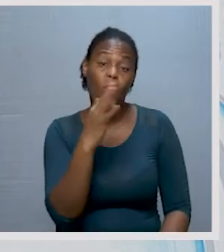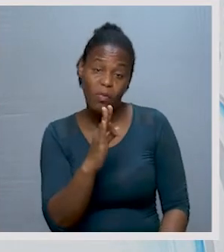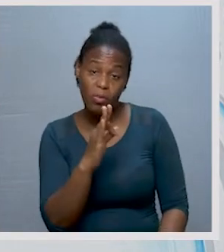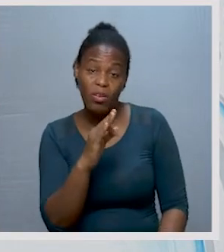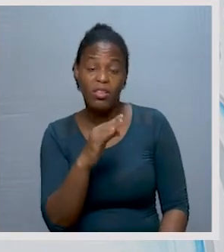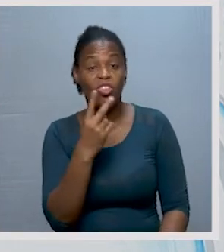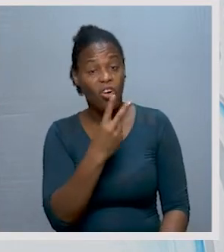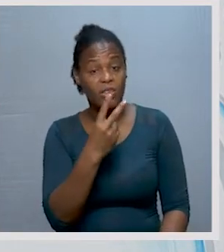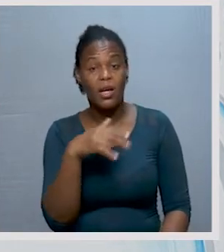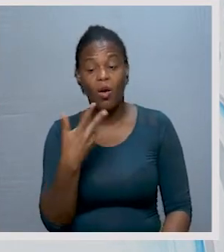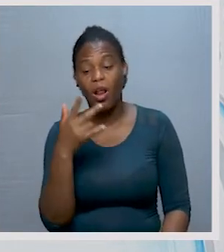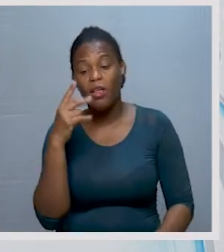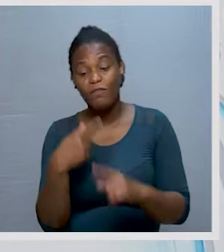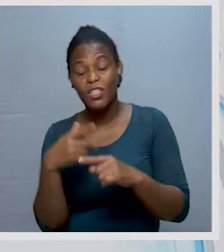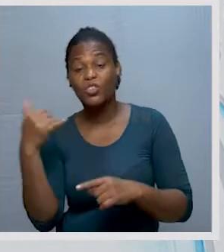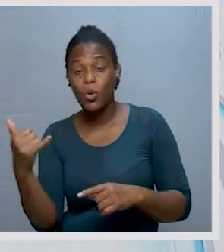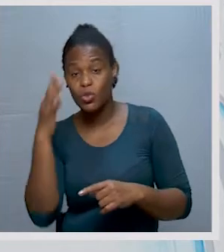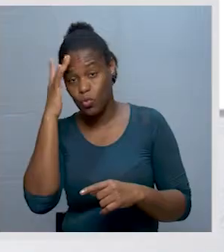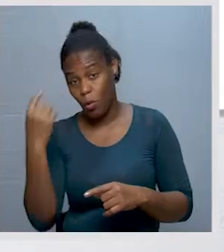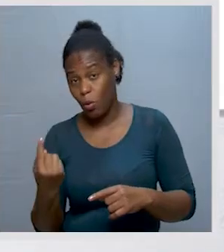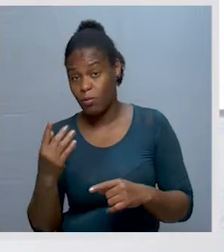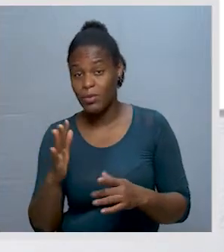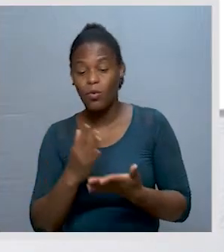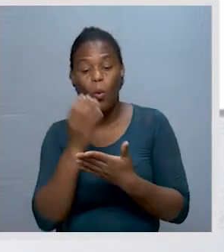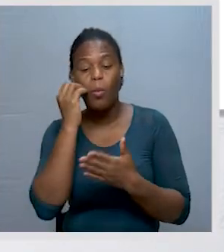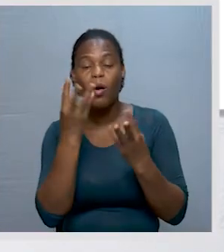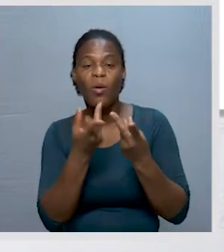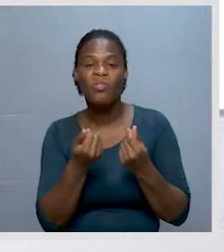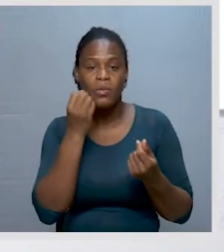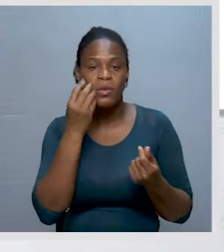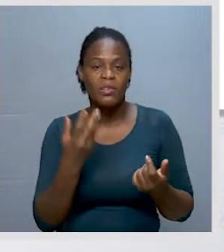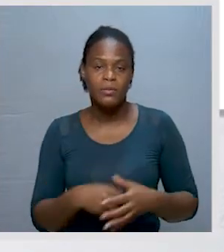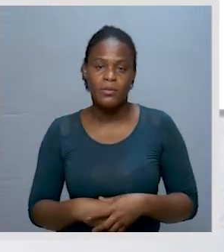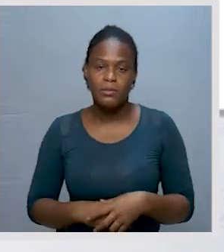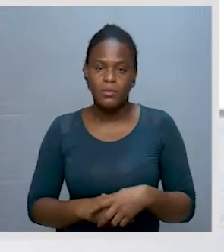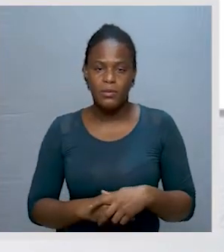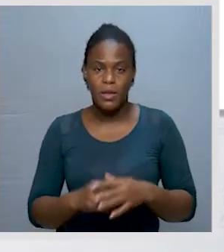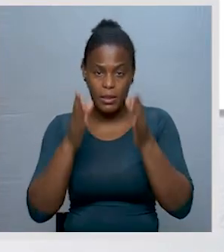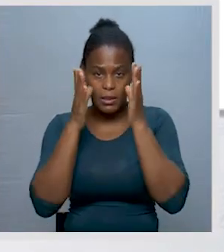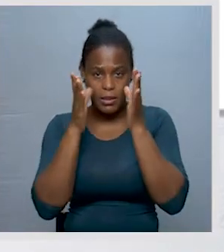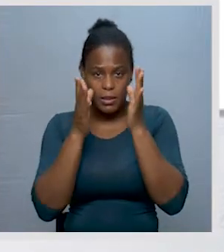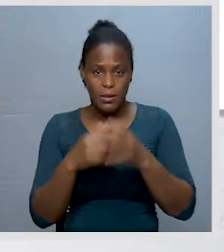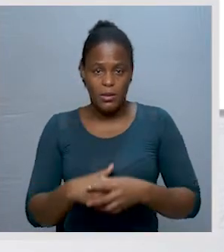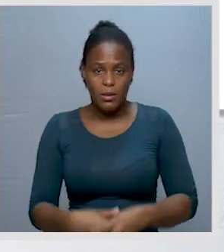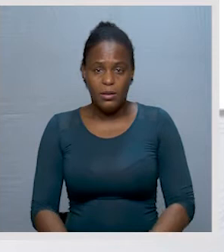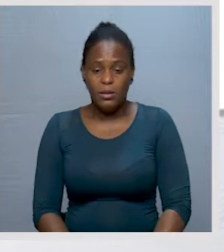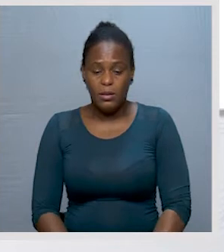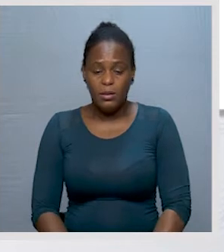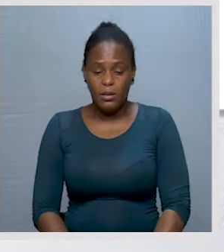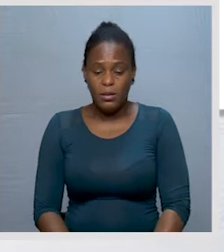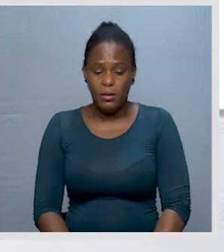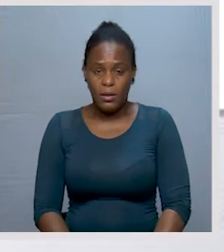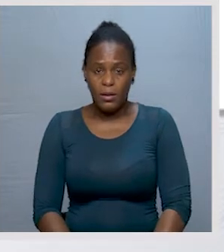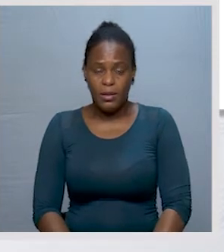um fator constituído por um único algarismo. Como é que vamos fazer? Prestem atenção